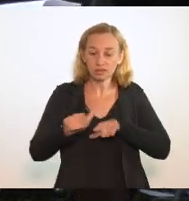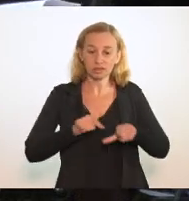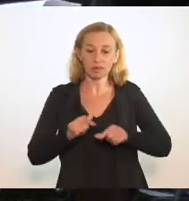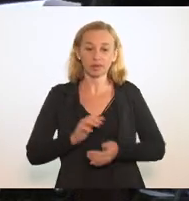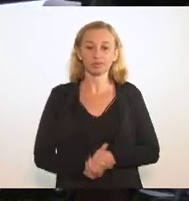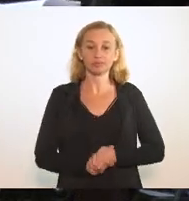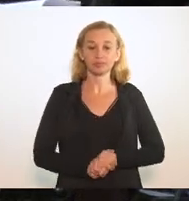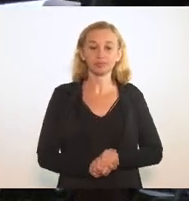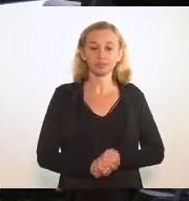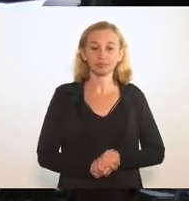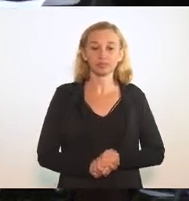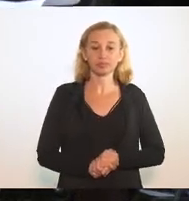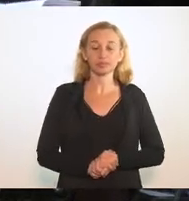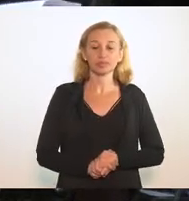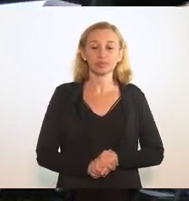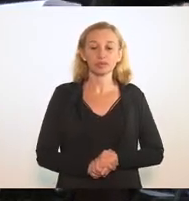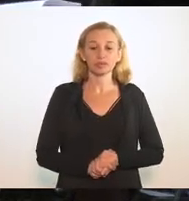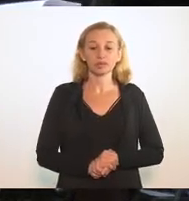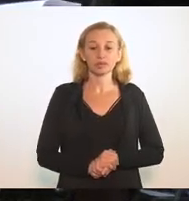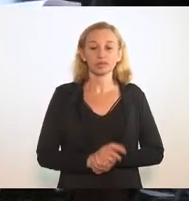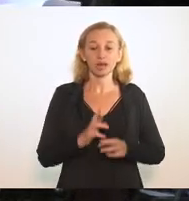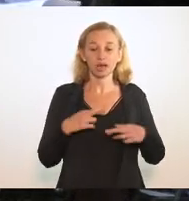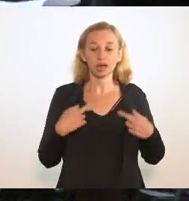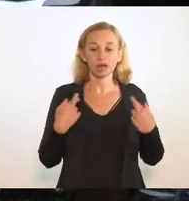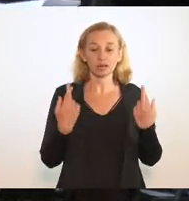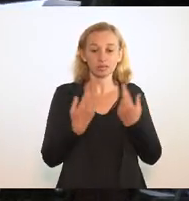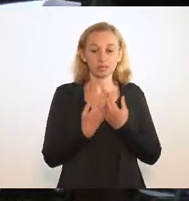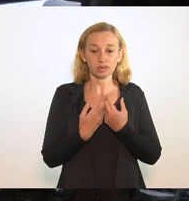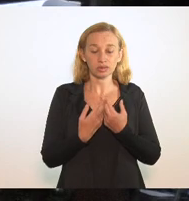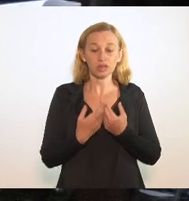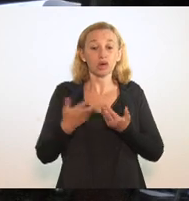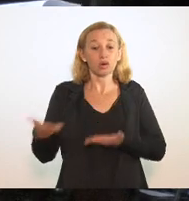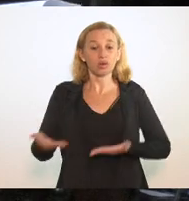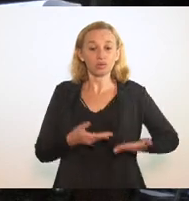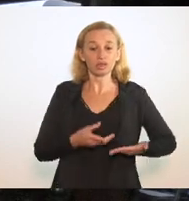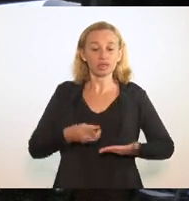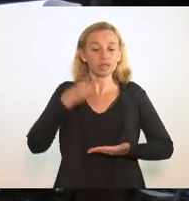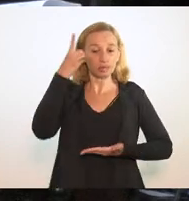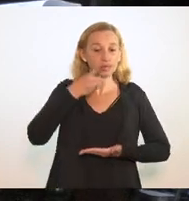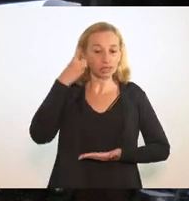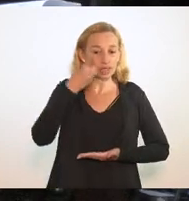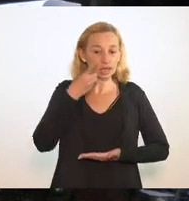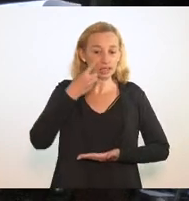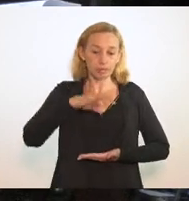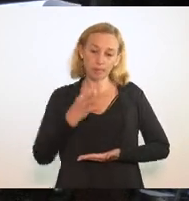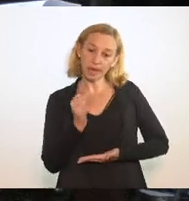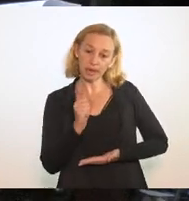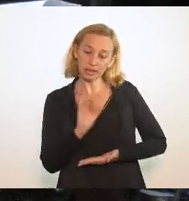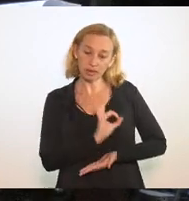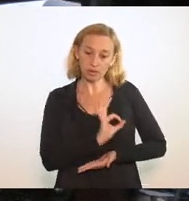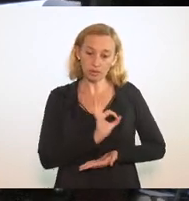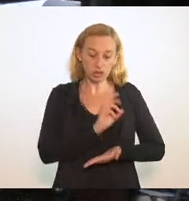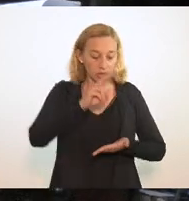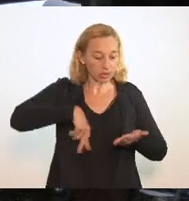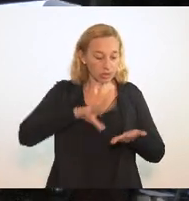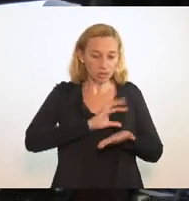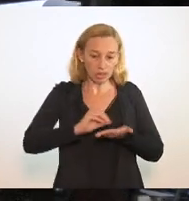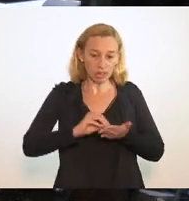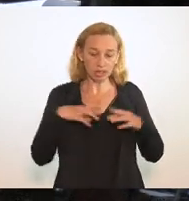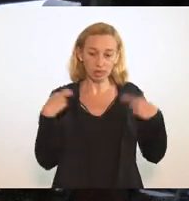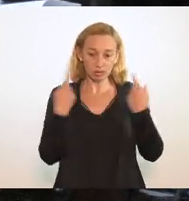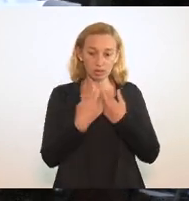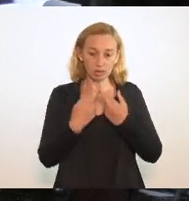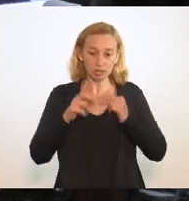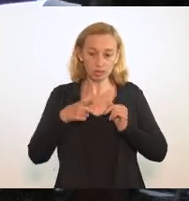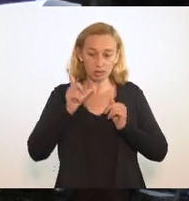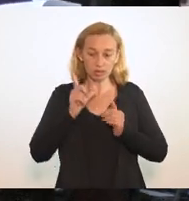trabalhos. Está aberta a sessão. A presidência convida a senhora deputada Marta Rocha para fazer a leitura da ata da sessão